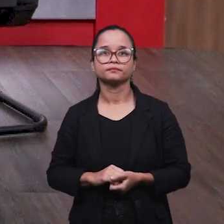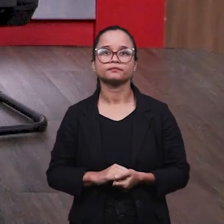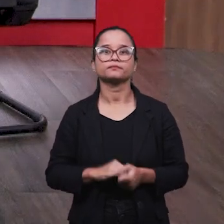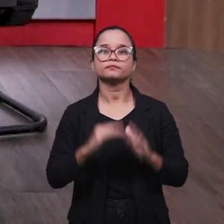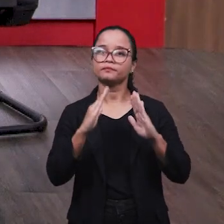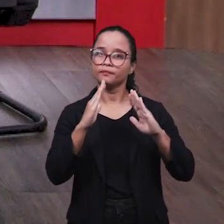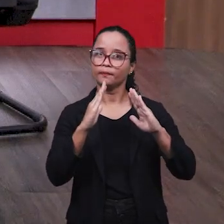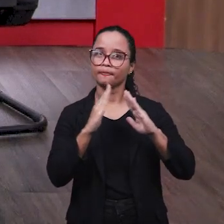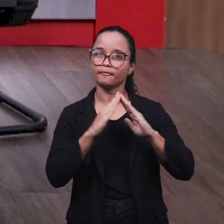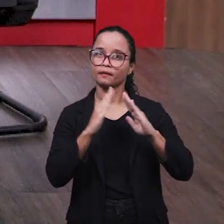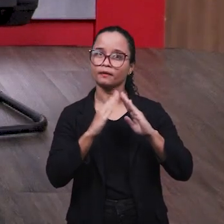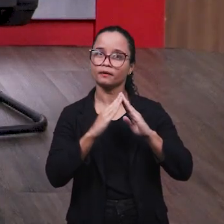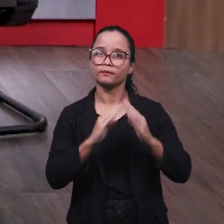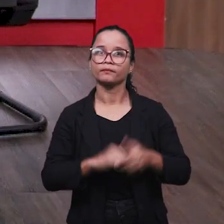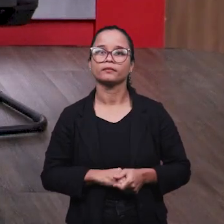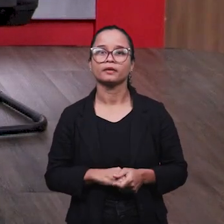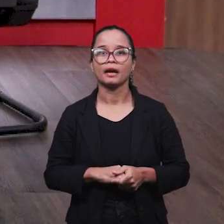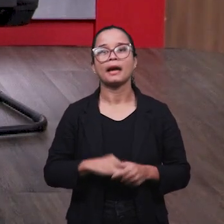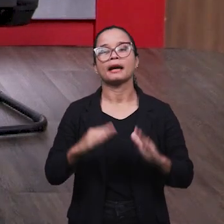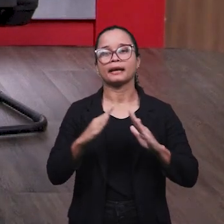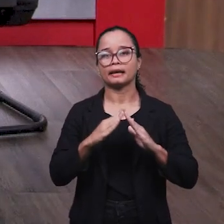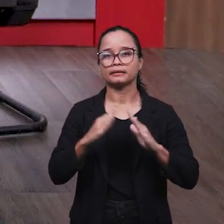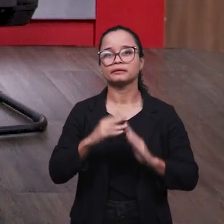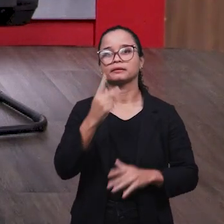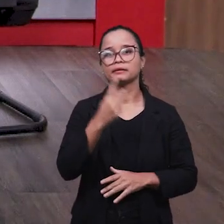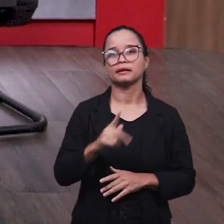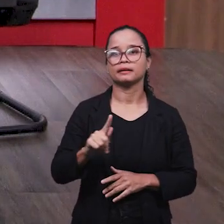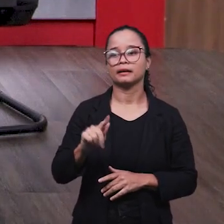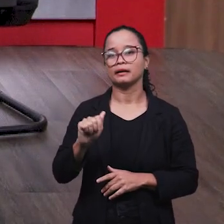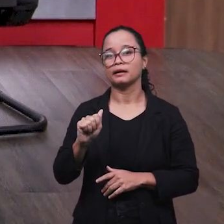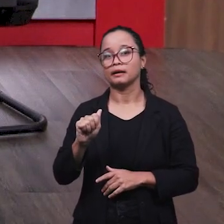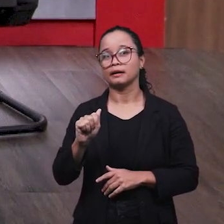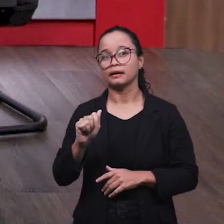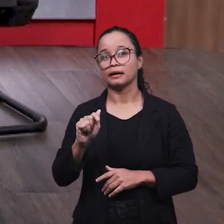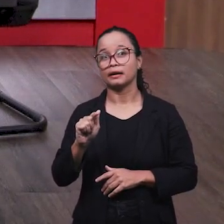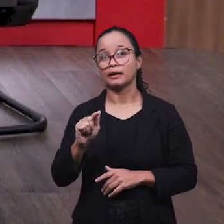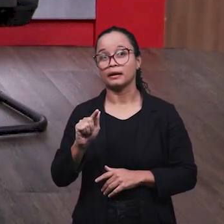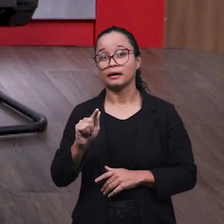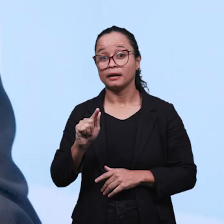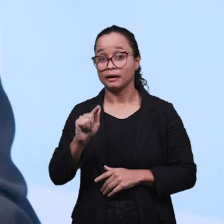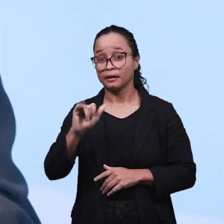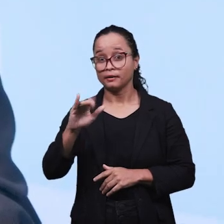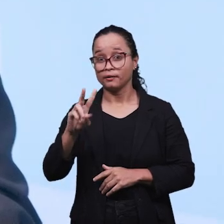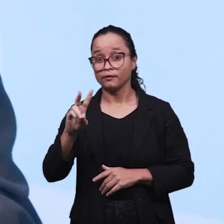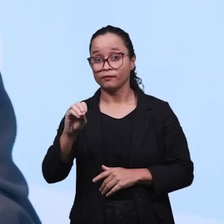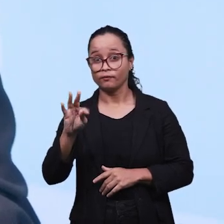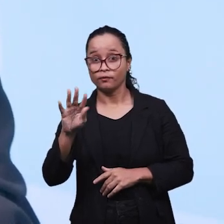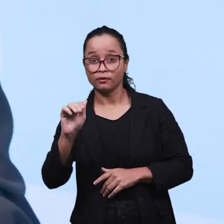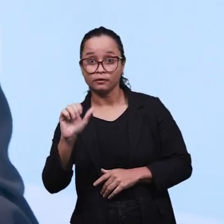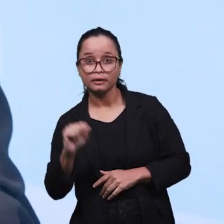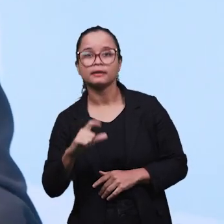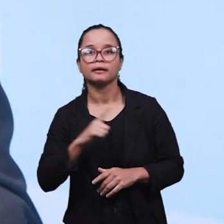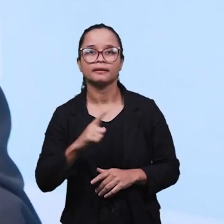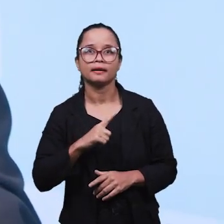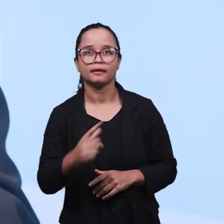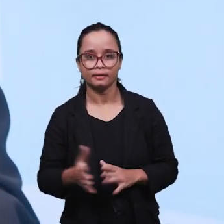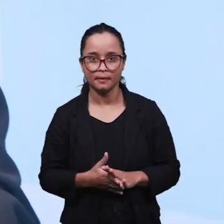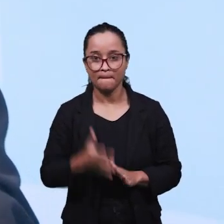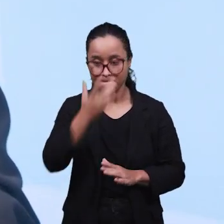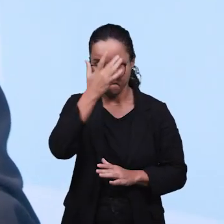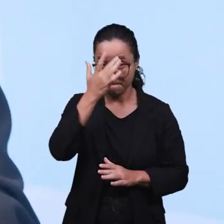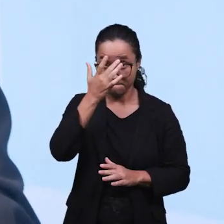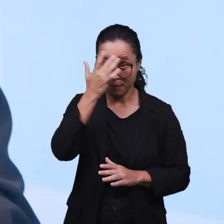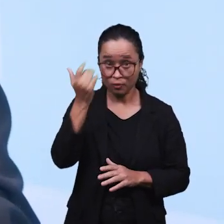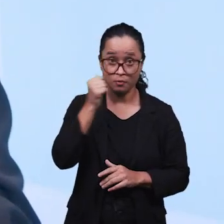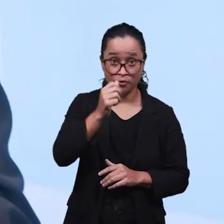ela mora lá em Gaivotas. Fechei o contato com o irmão de Gaivotas, ele disse: pastor, nós temos aqui professores especialistas para lidar